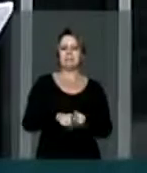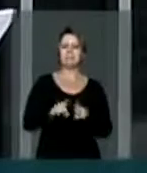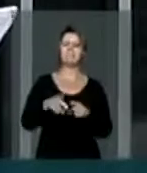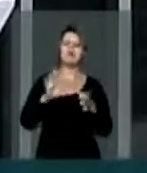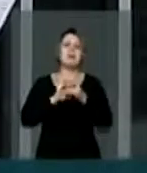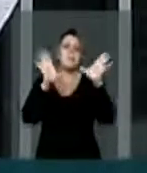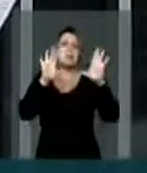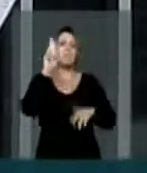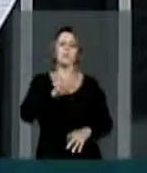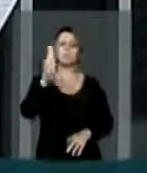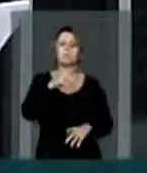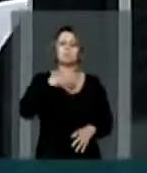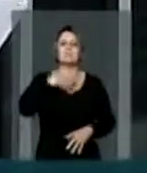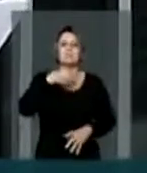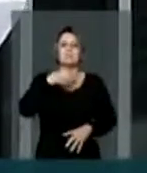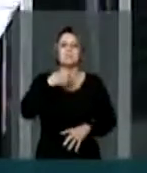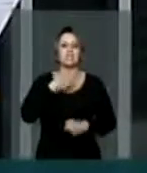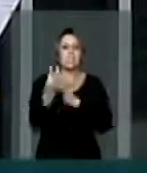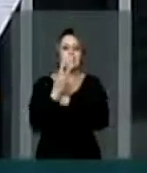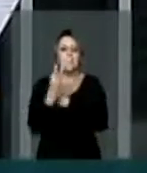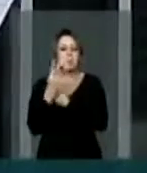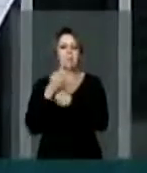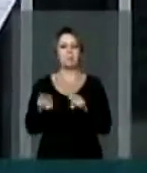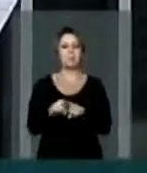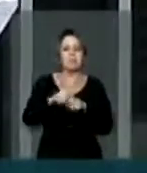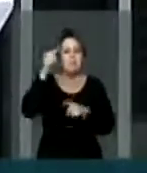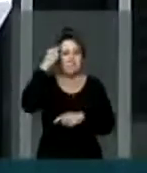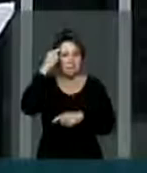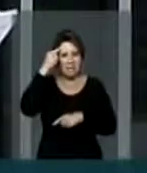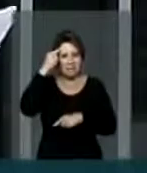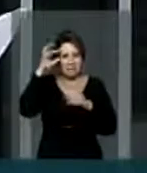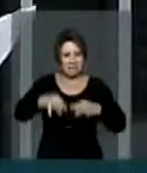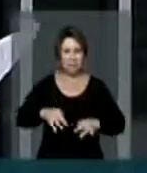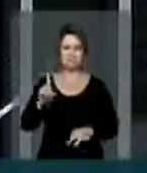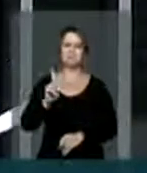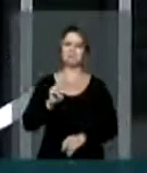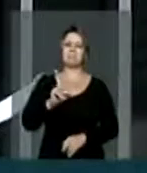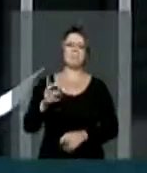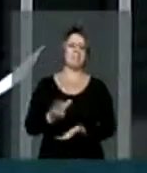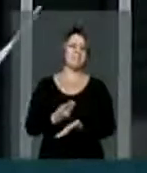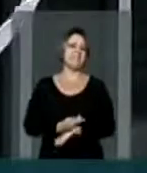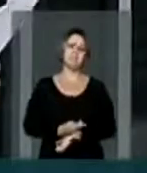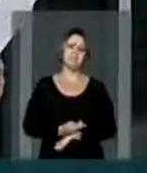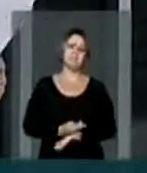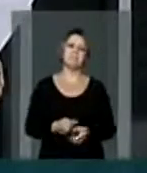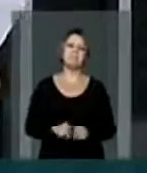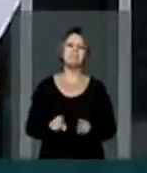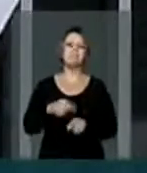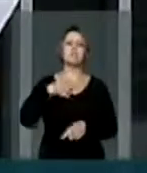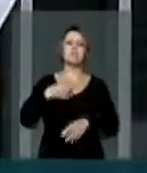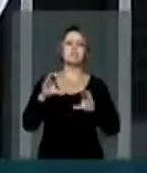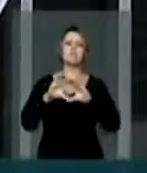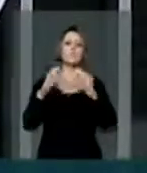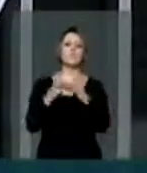assim maior proteção ao usuário. Isso é um engano, senhoras e senhores parlamentares. Faço parte da